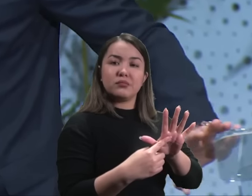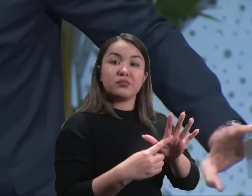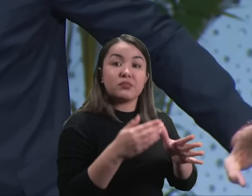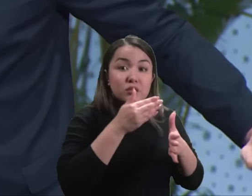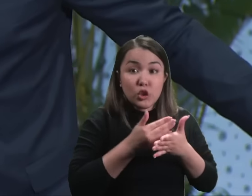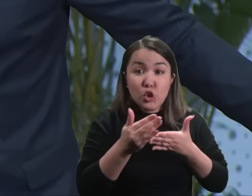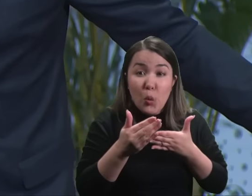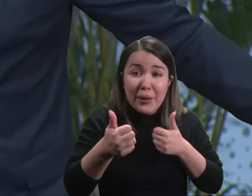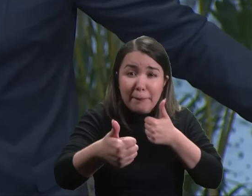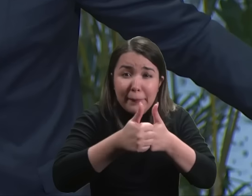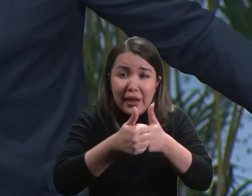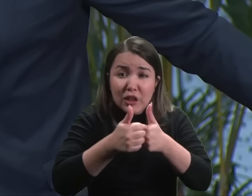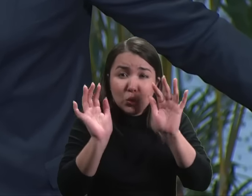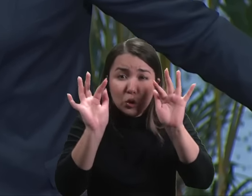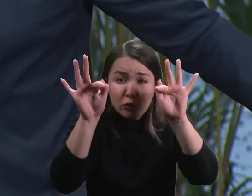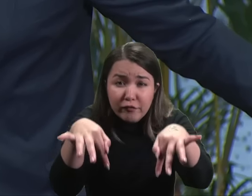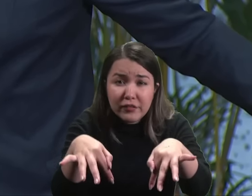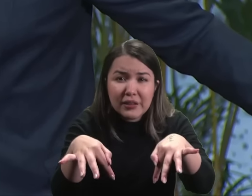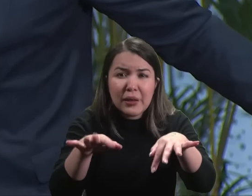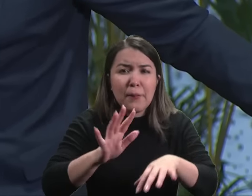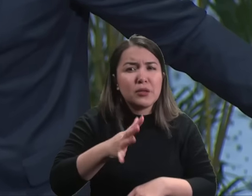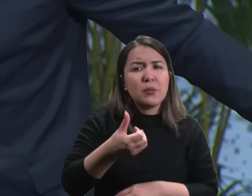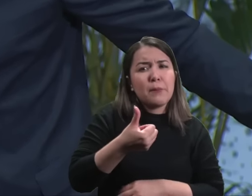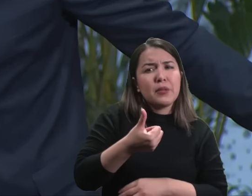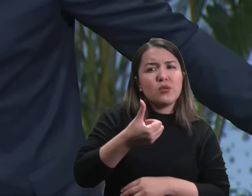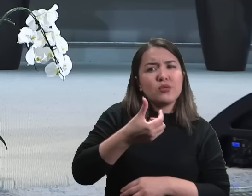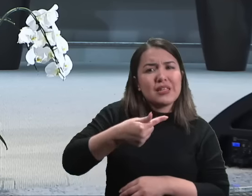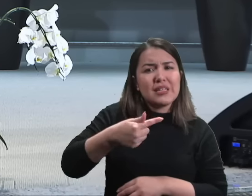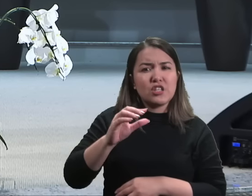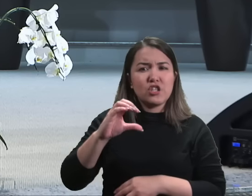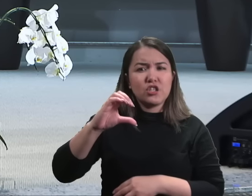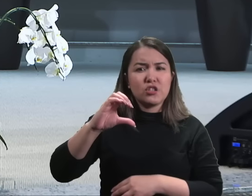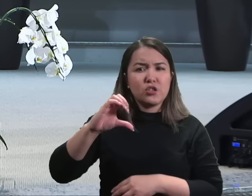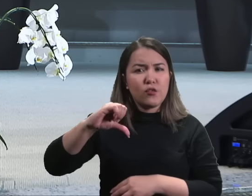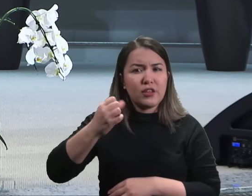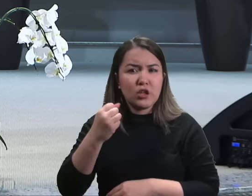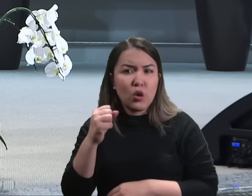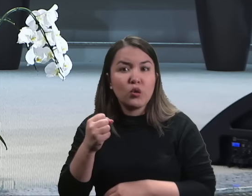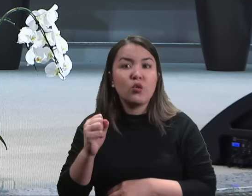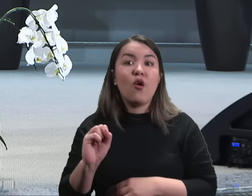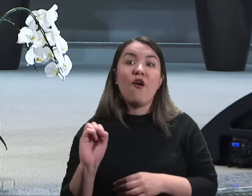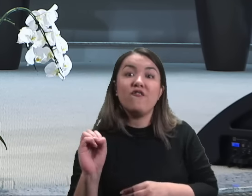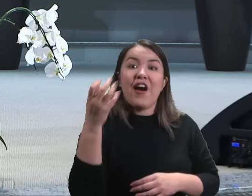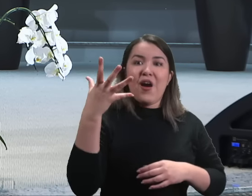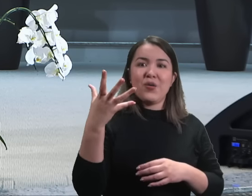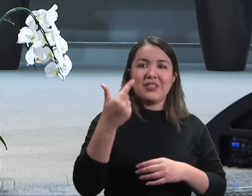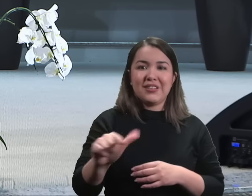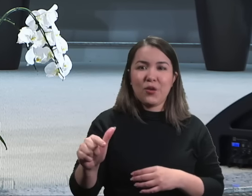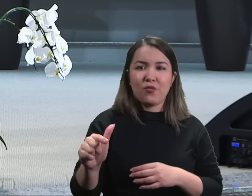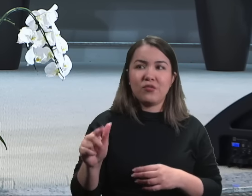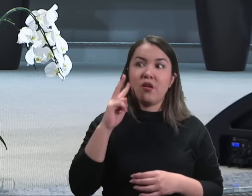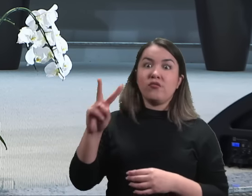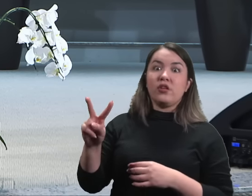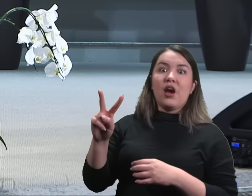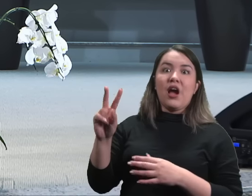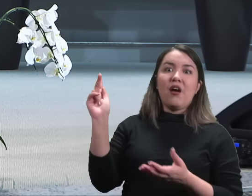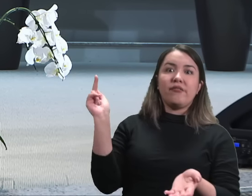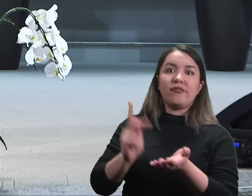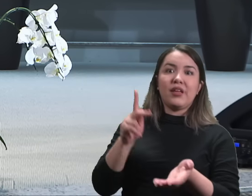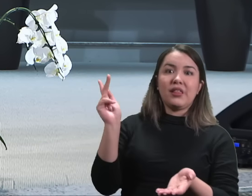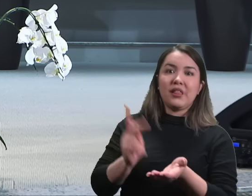tempo do fim ou seja a partir de 1798 essas verdades viriam novamente à tona e seriam